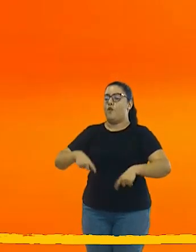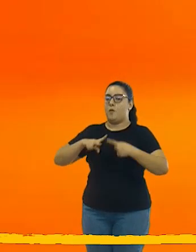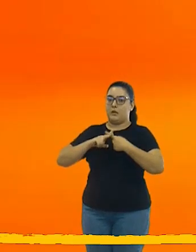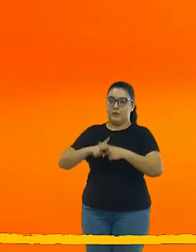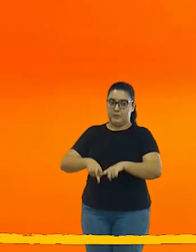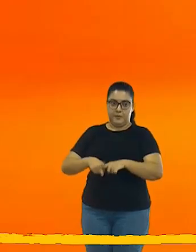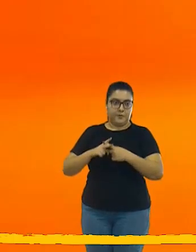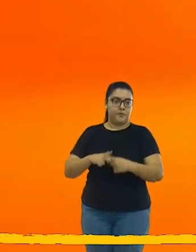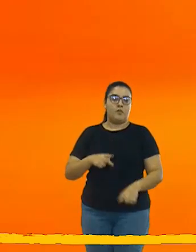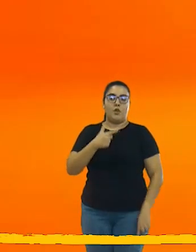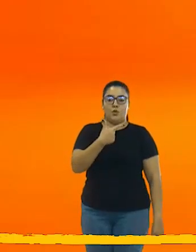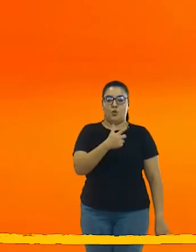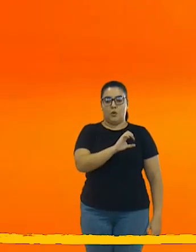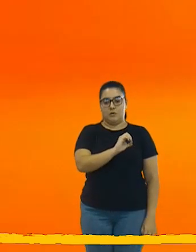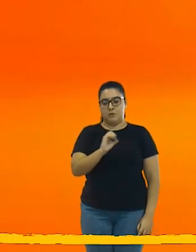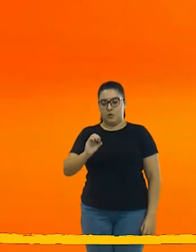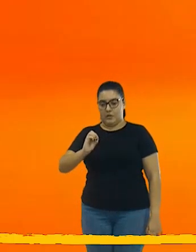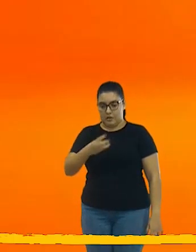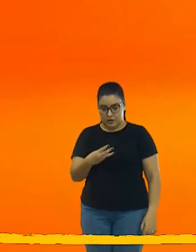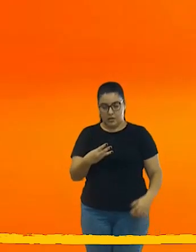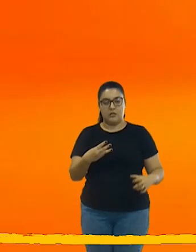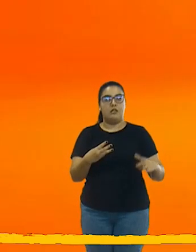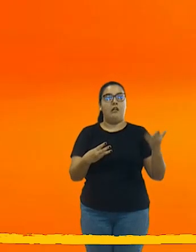em 2003 eu tinha